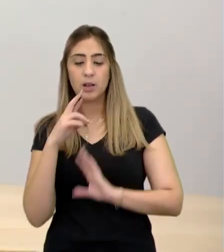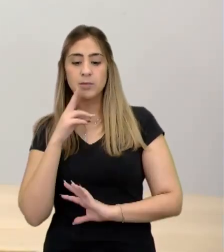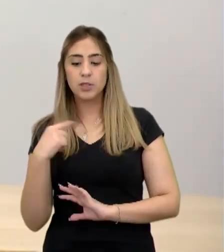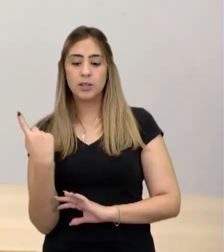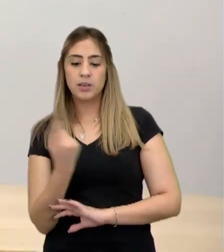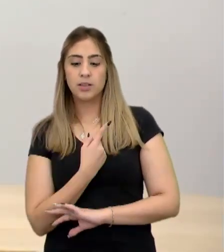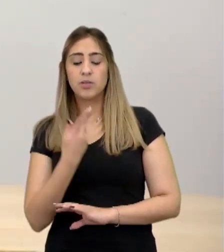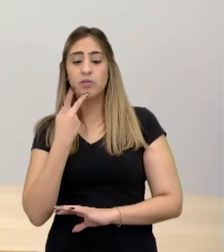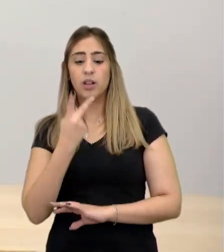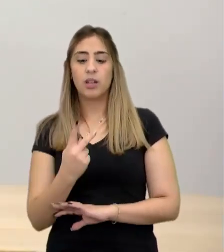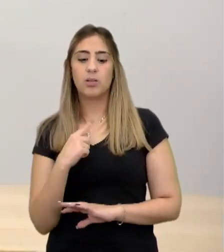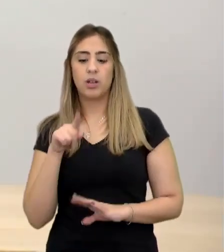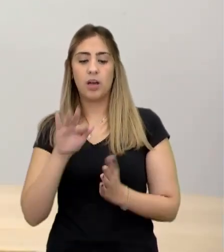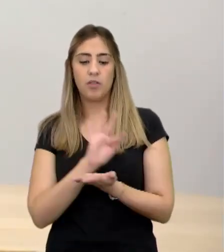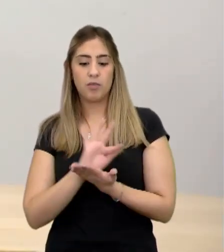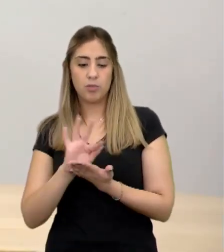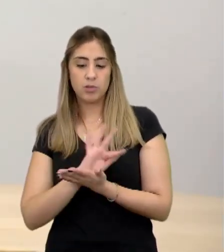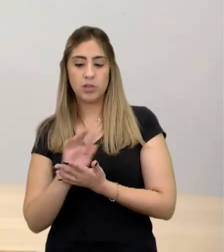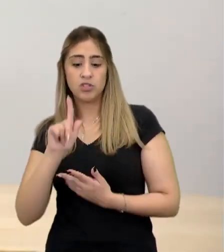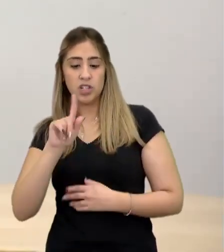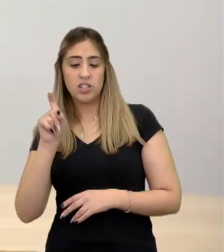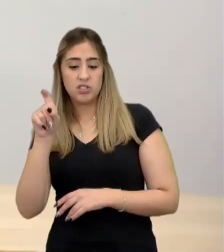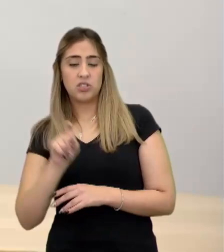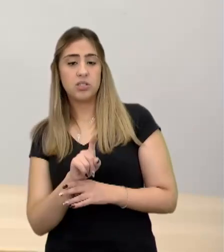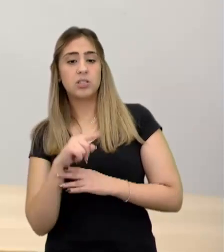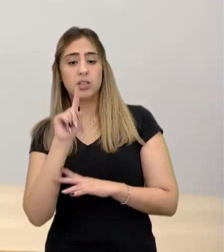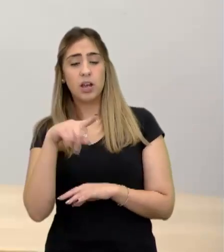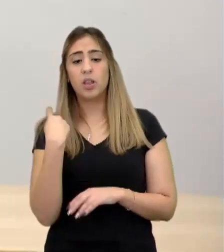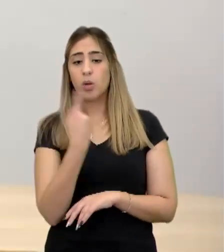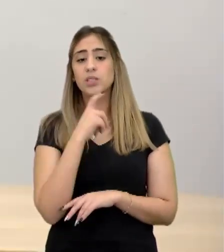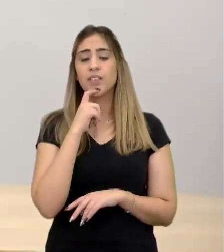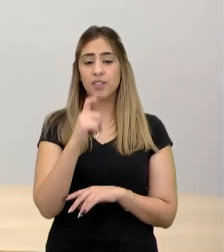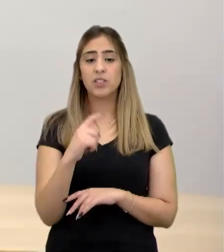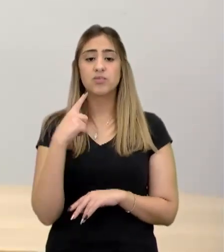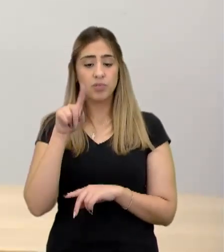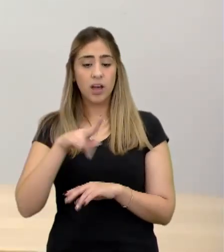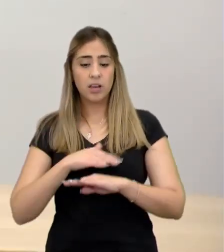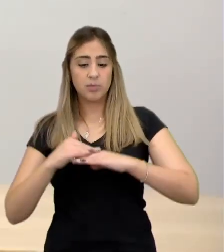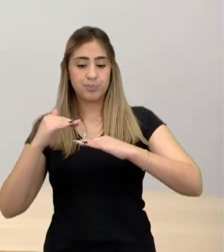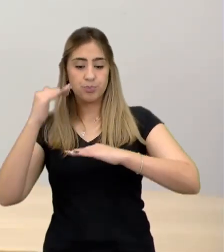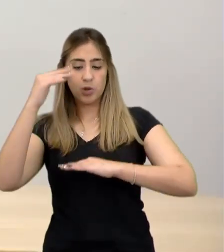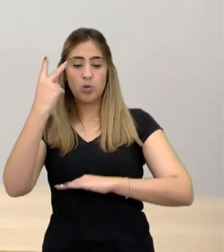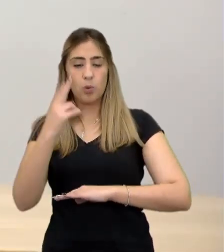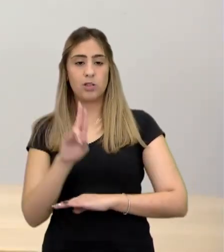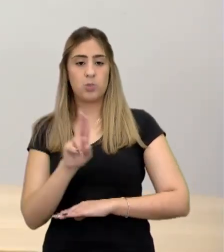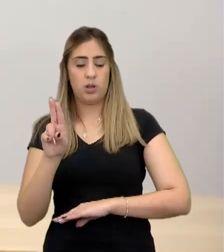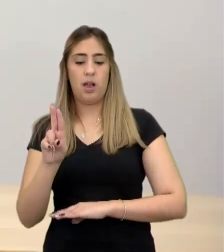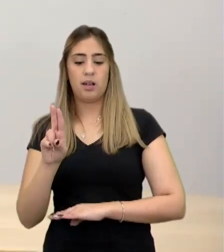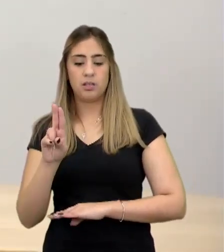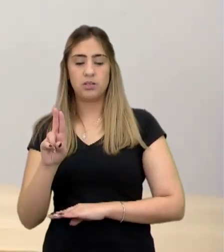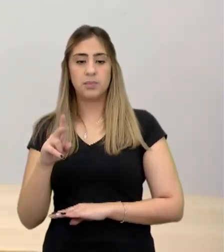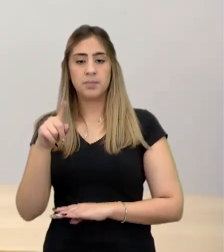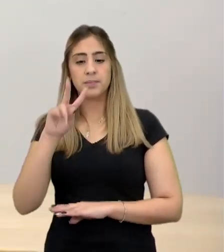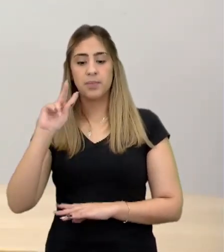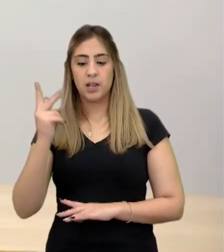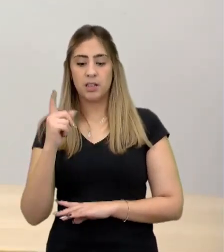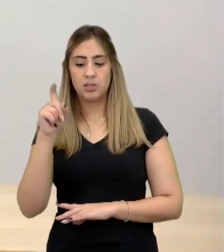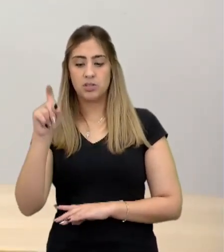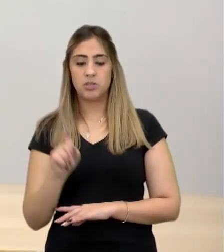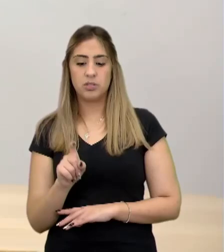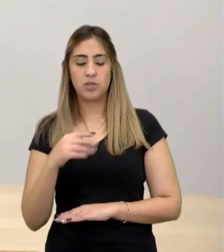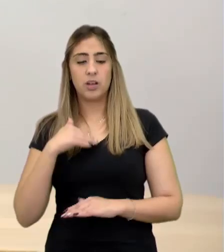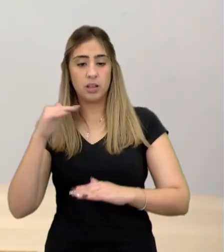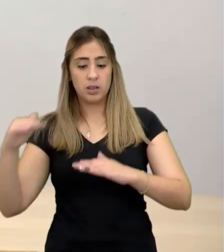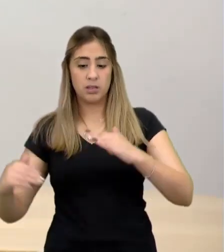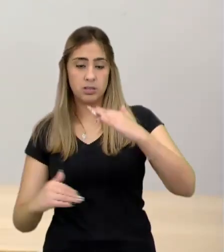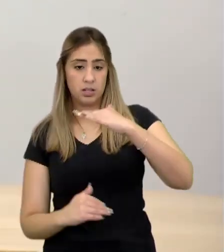gente dizendo que a função g de x, que é a nossa verdinha, vai subir 2 unidades e que a h de x vai